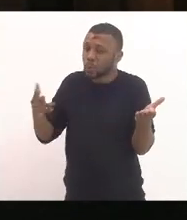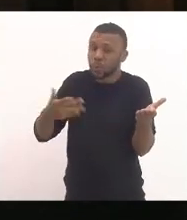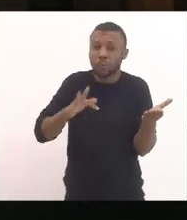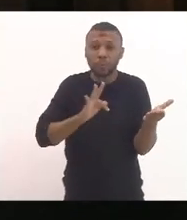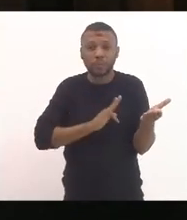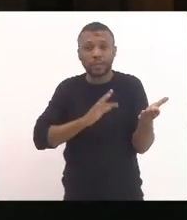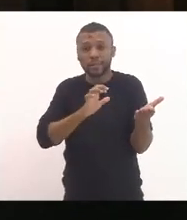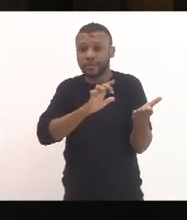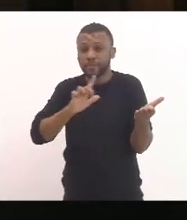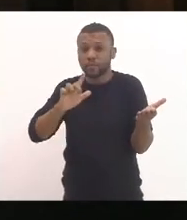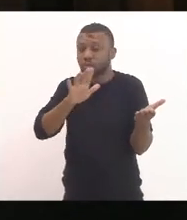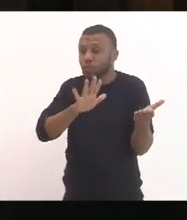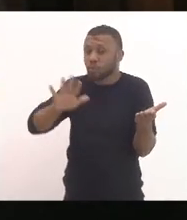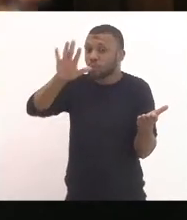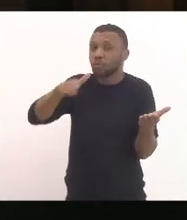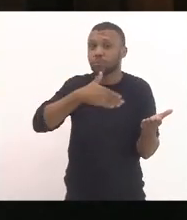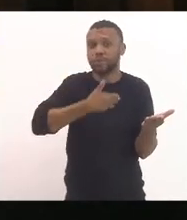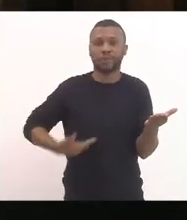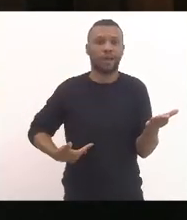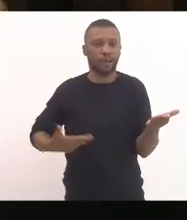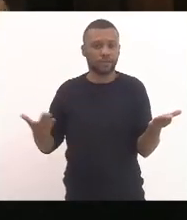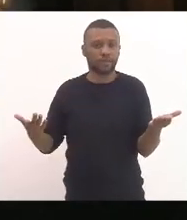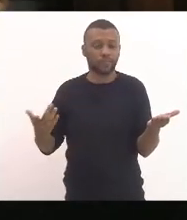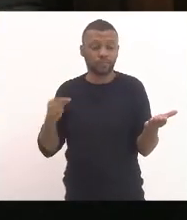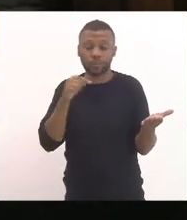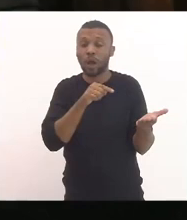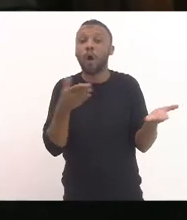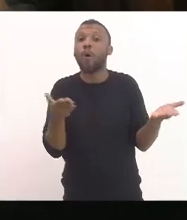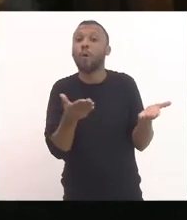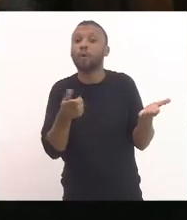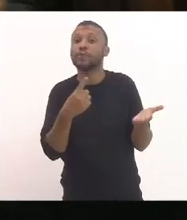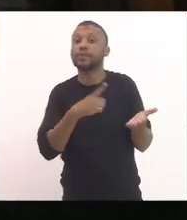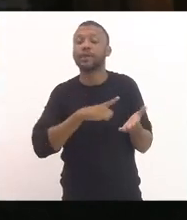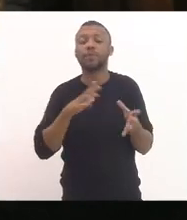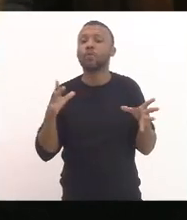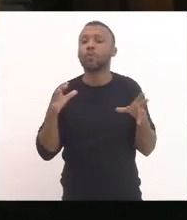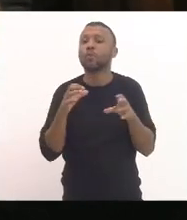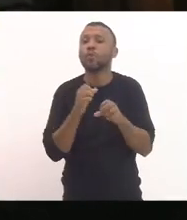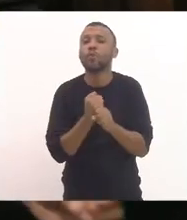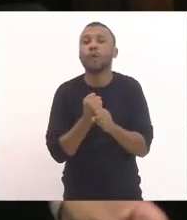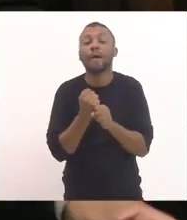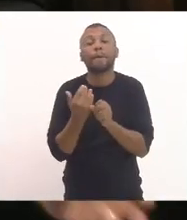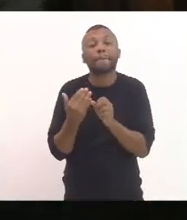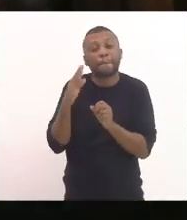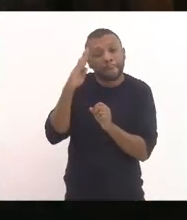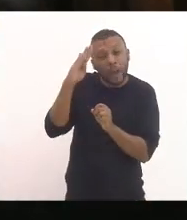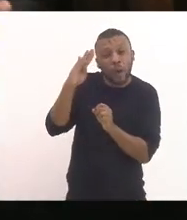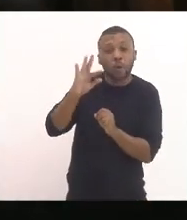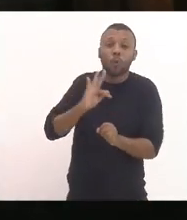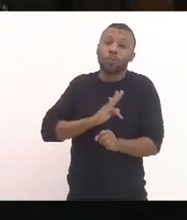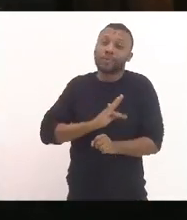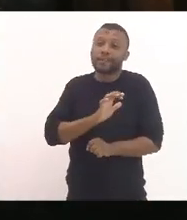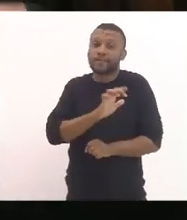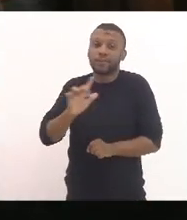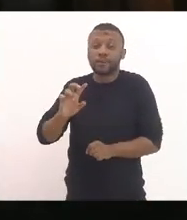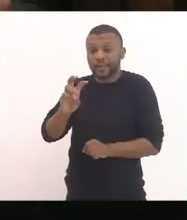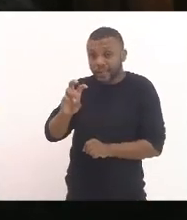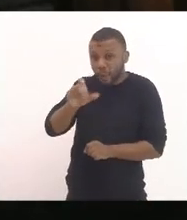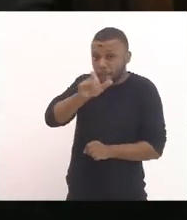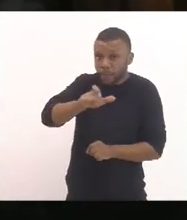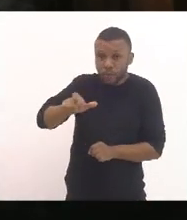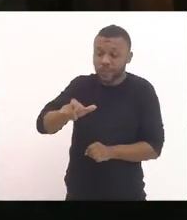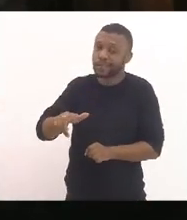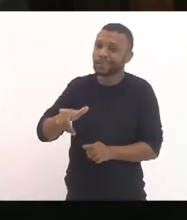civis do Estado E hoje nós temos lá exatamente além dos policiais civis 5 pessoas que não